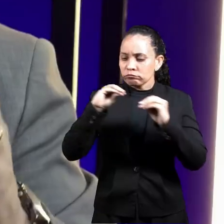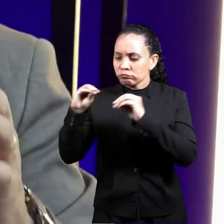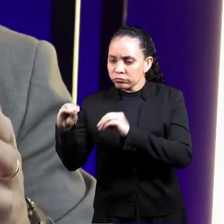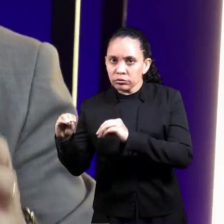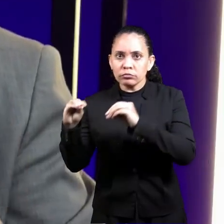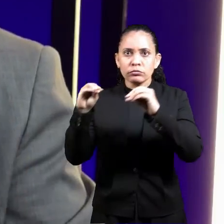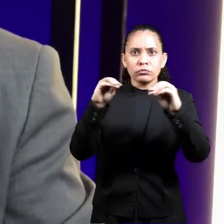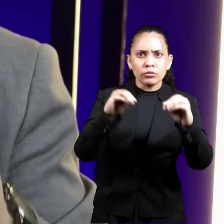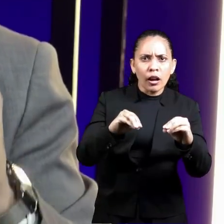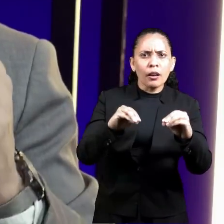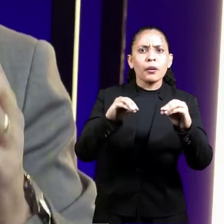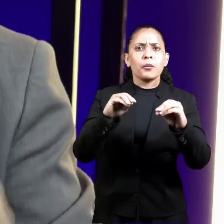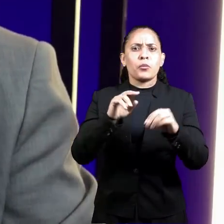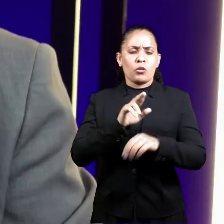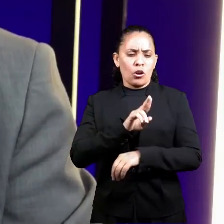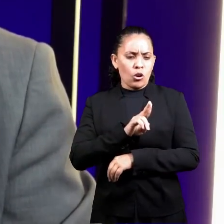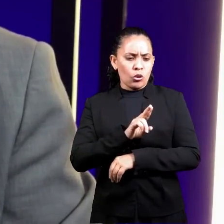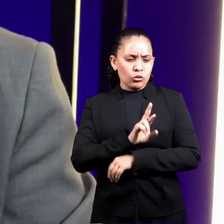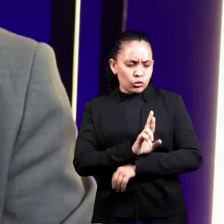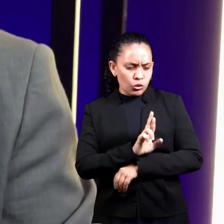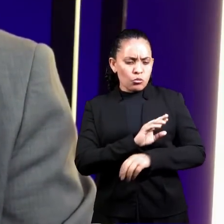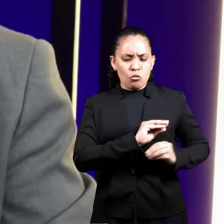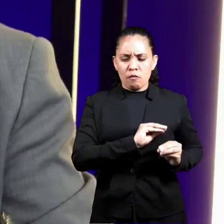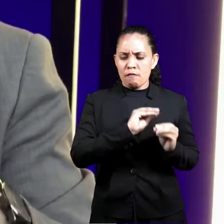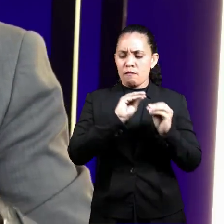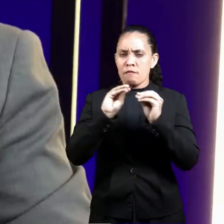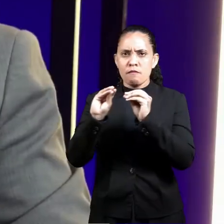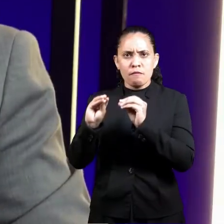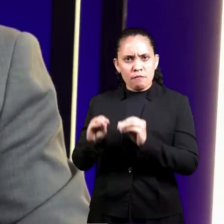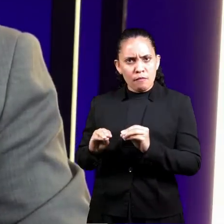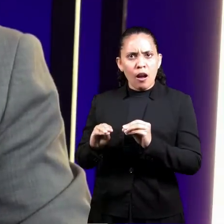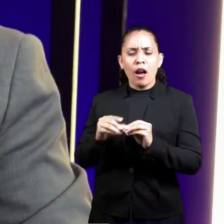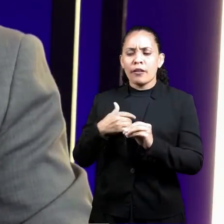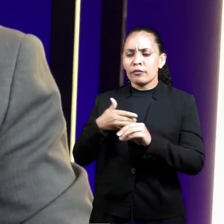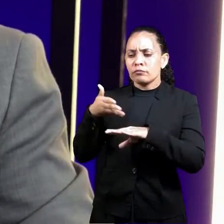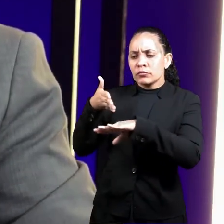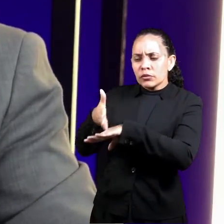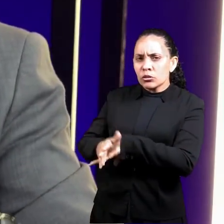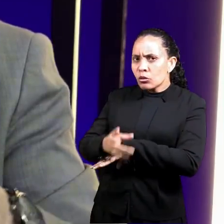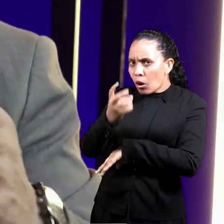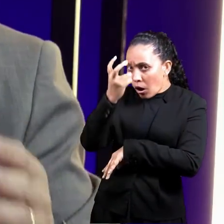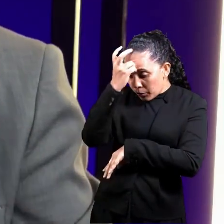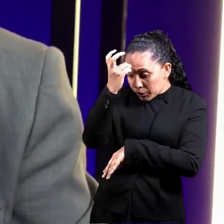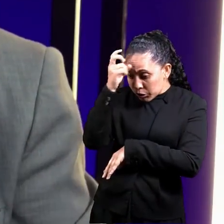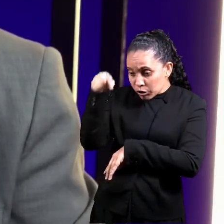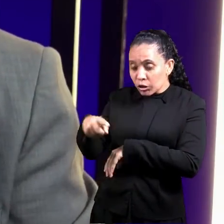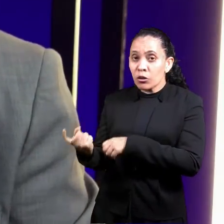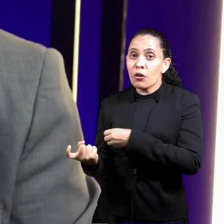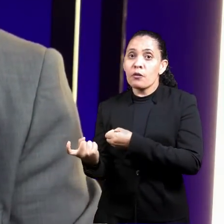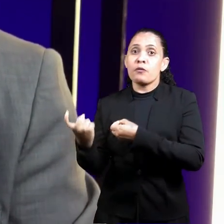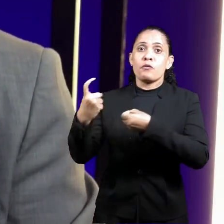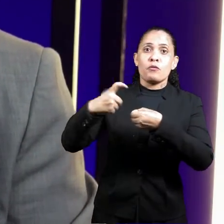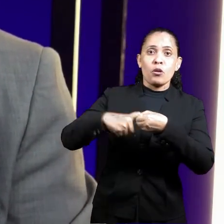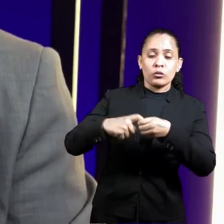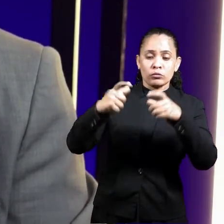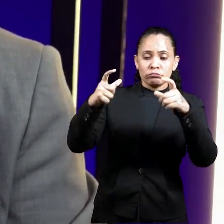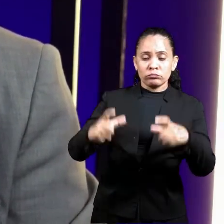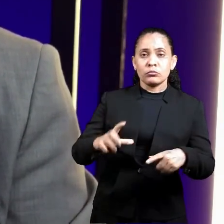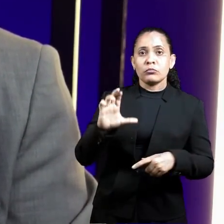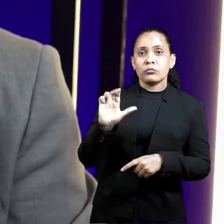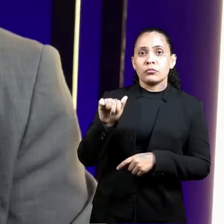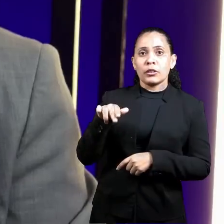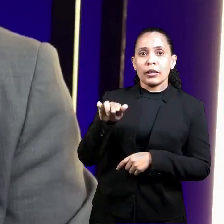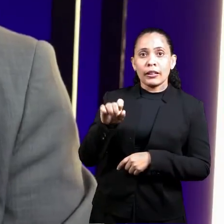de Abraão, sai de Ur, vai para Harã, desce ao Egito por causa da fome, volta agora para Canaã